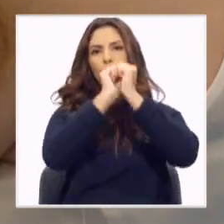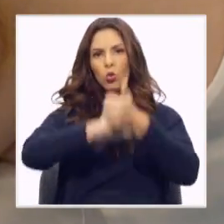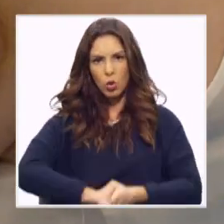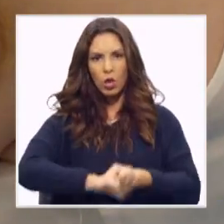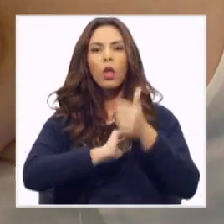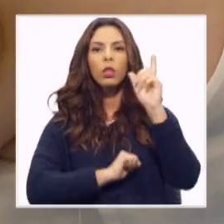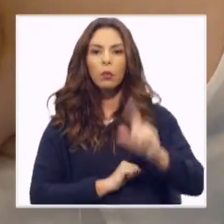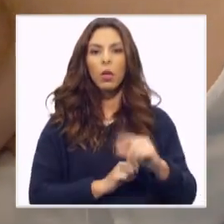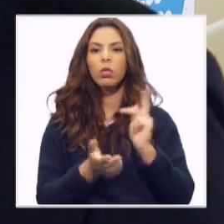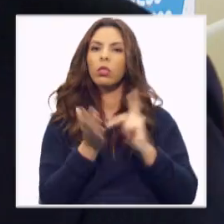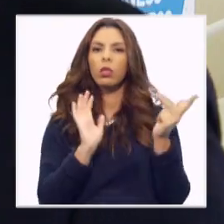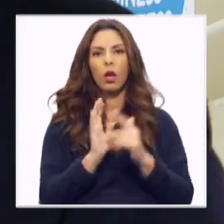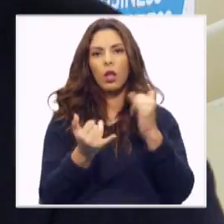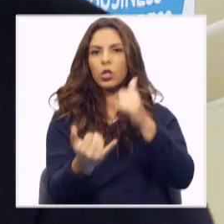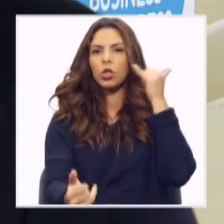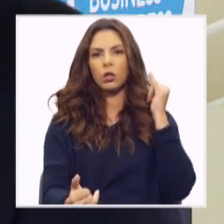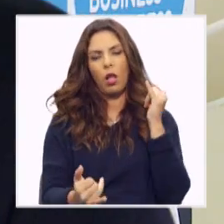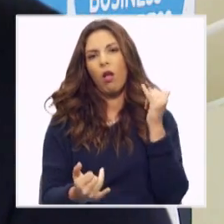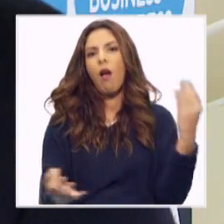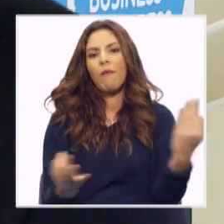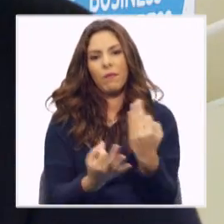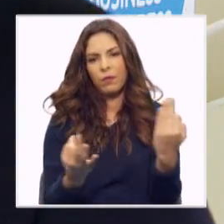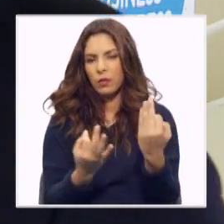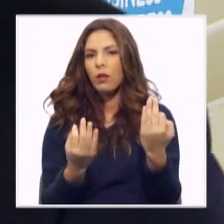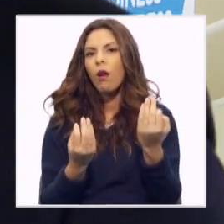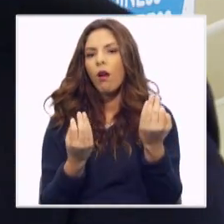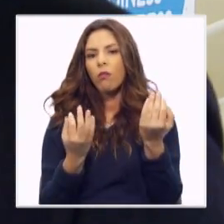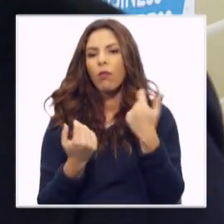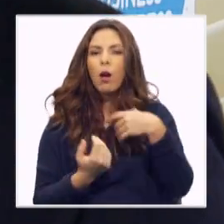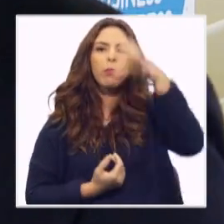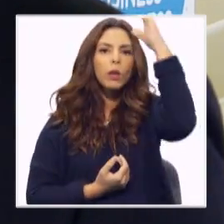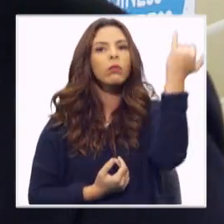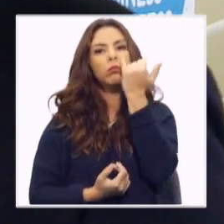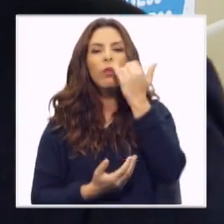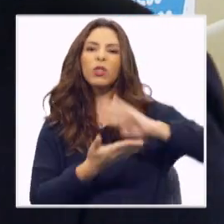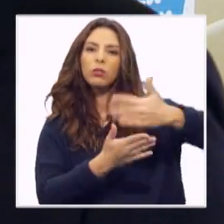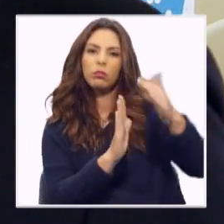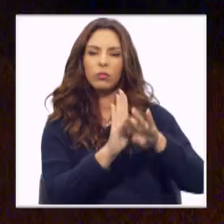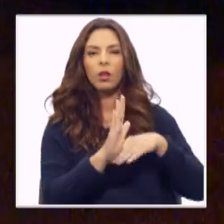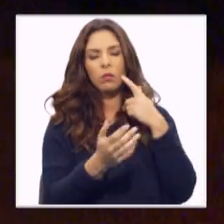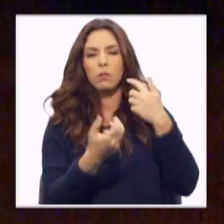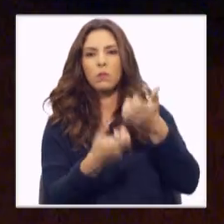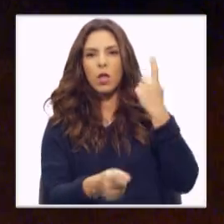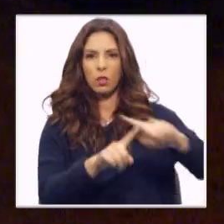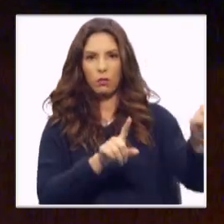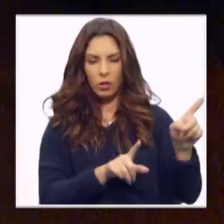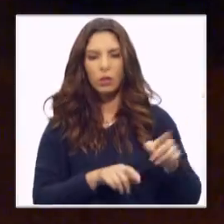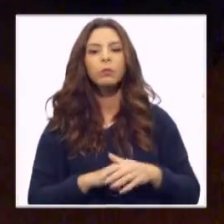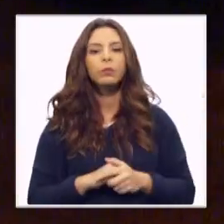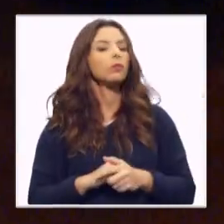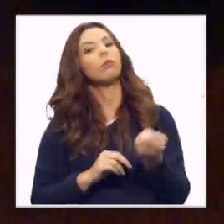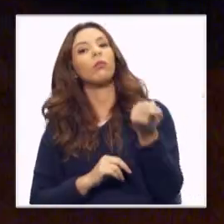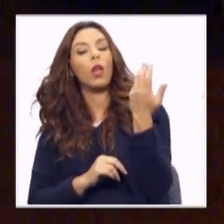como fator de diferenciação, e a tecnologia digital é claramente, e em particular a inteligência artificial, um fator diferenciador. Em muito pouco